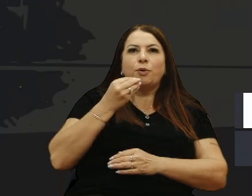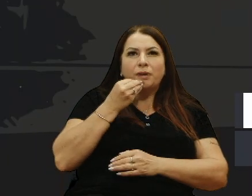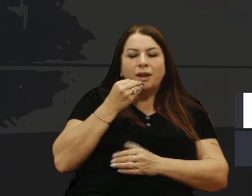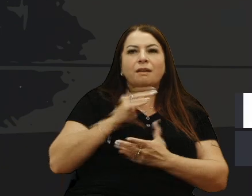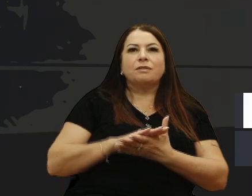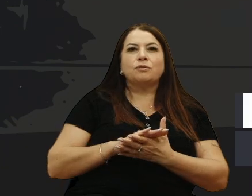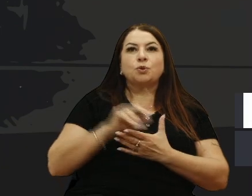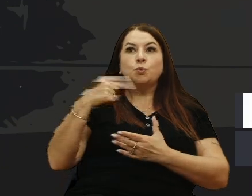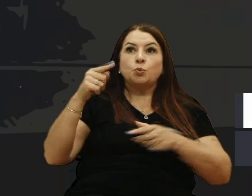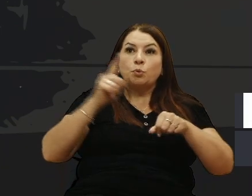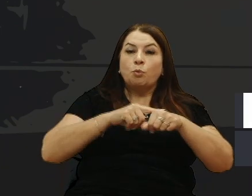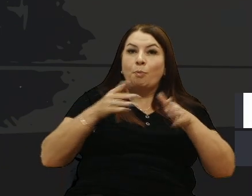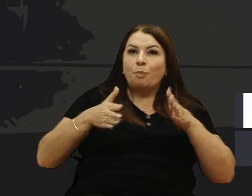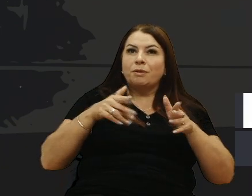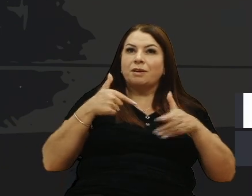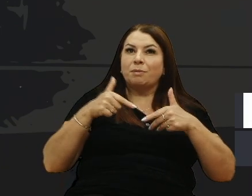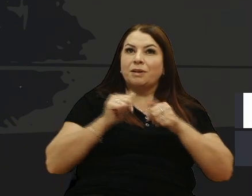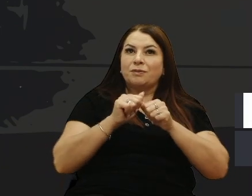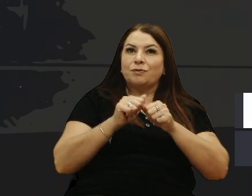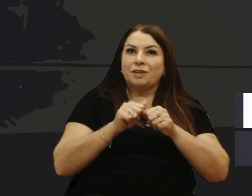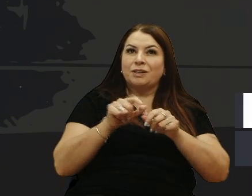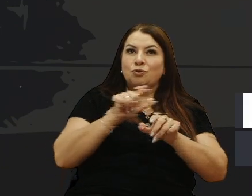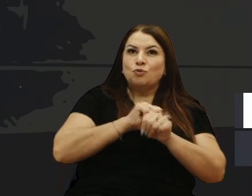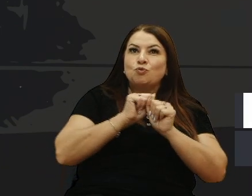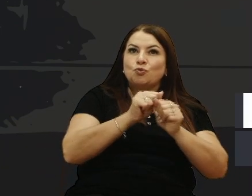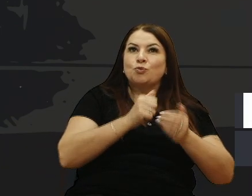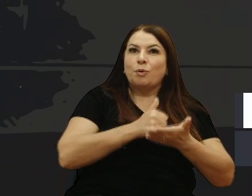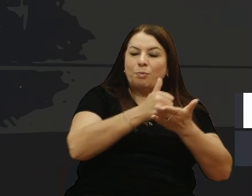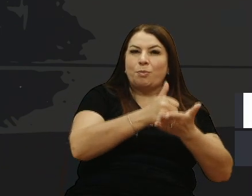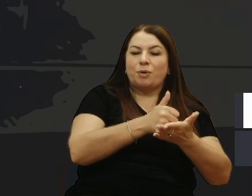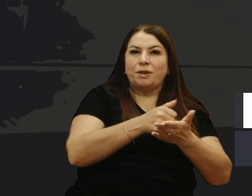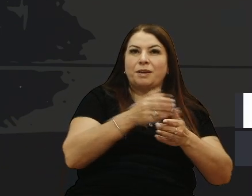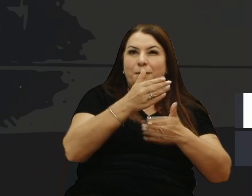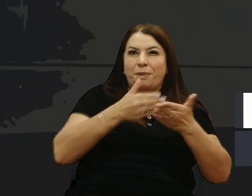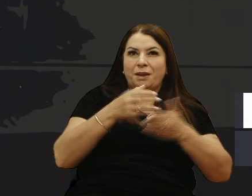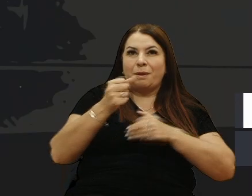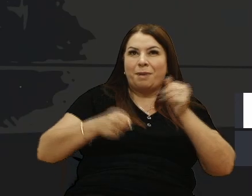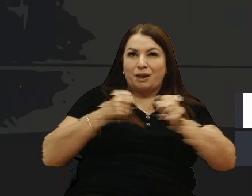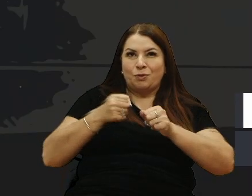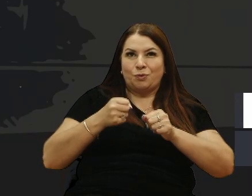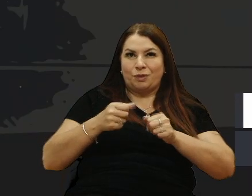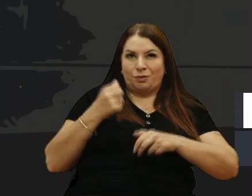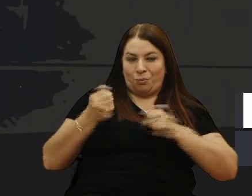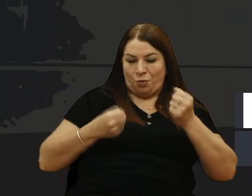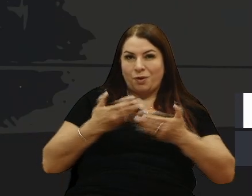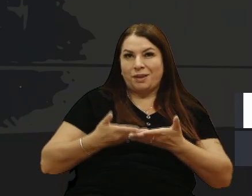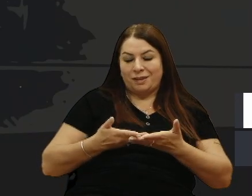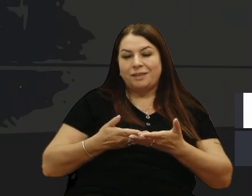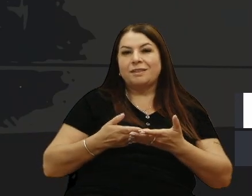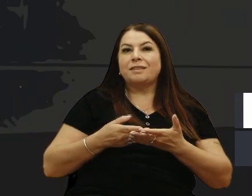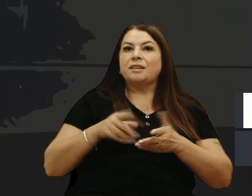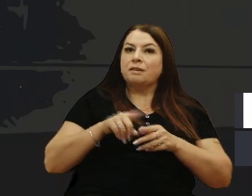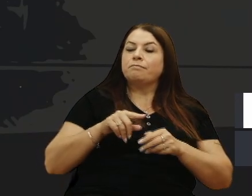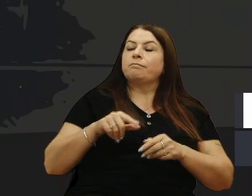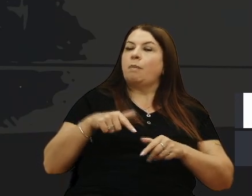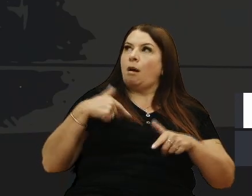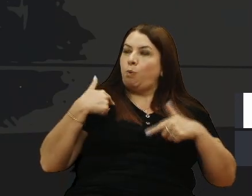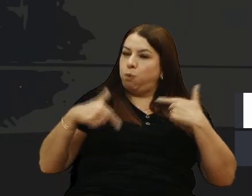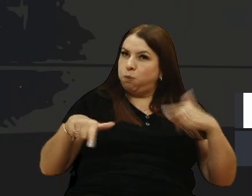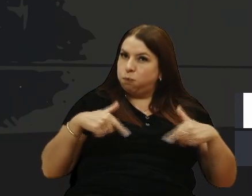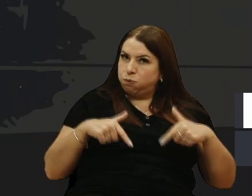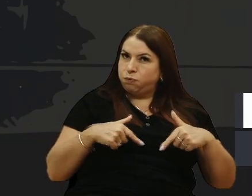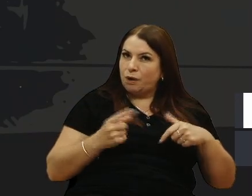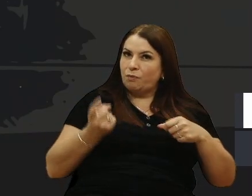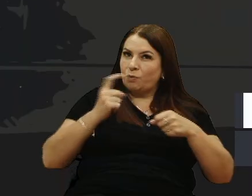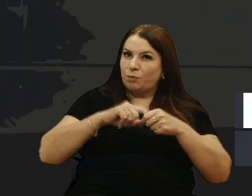oportunidade de, em outro momento, trabalhar também no staff de uma corrida, que foi na meia maratona do ano passado, né? E dá trabalho, eu vou voltar só